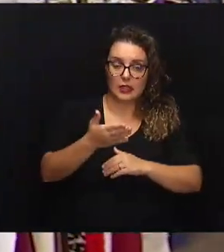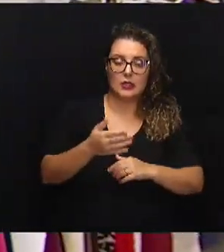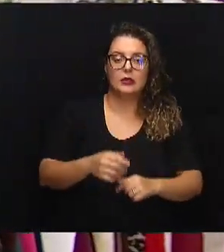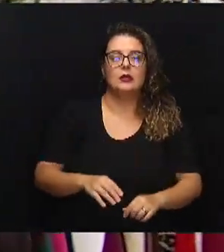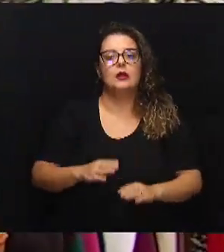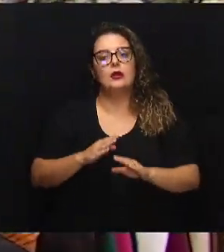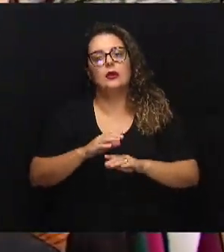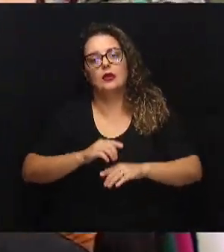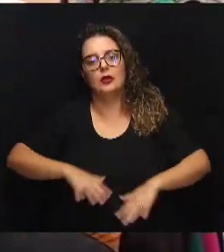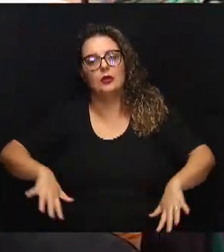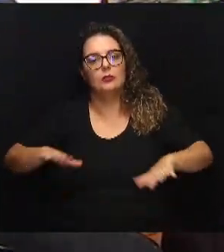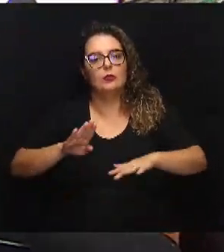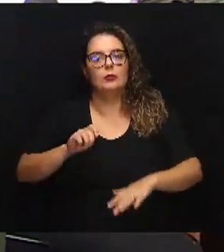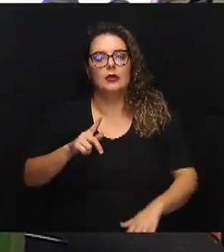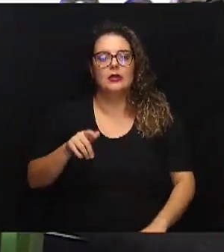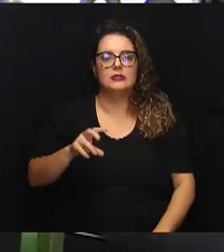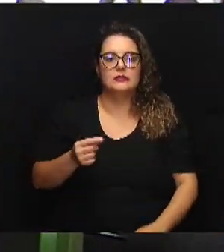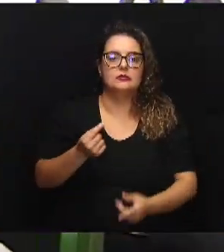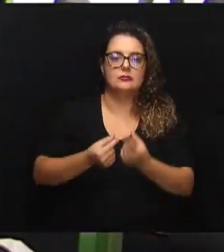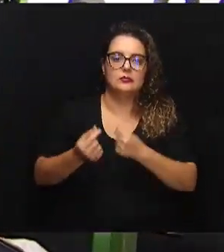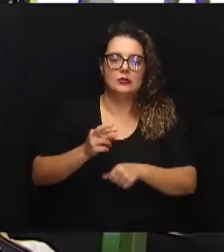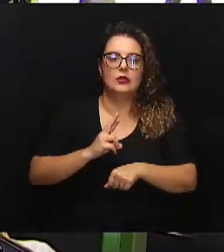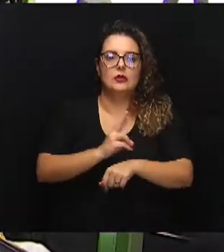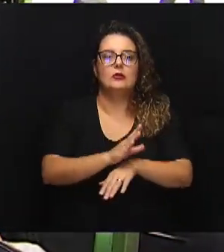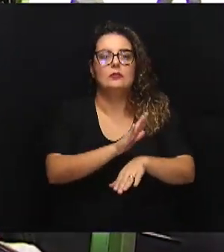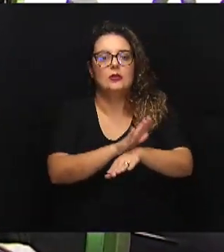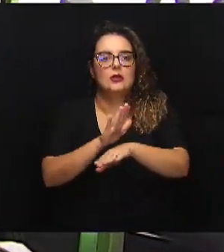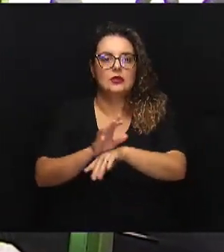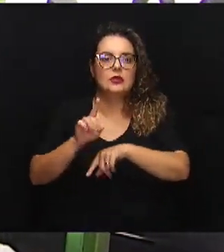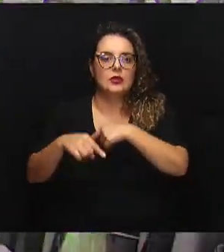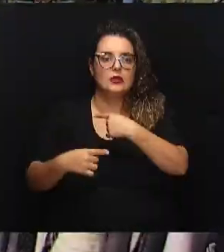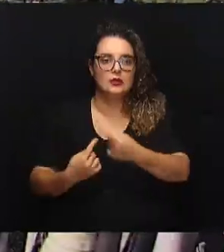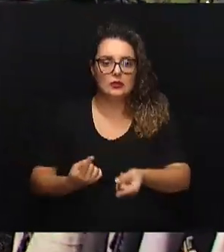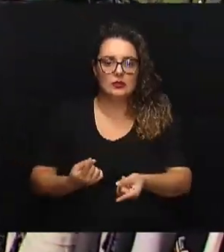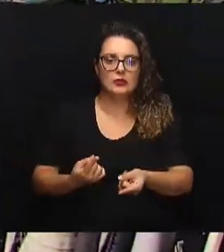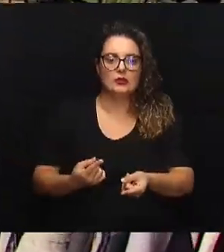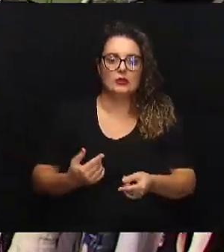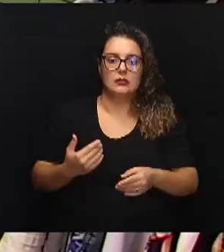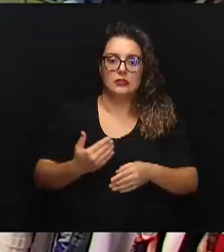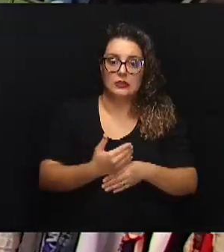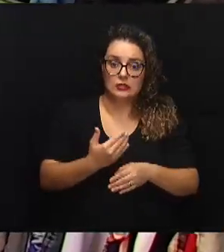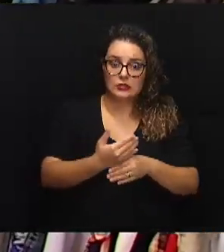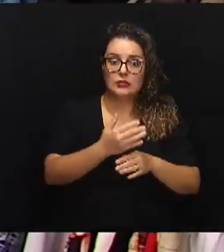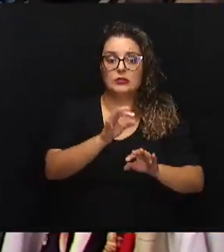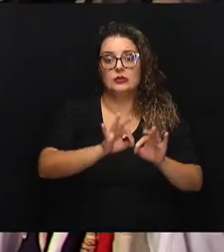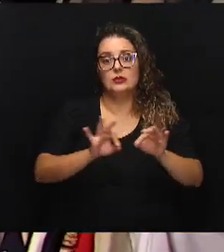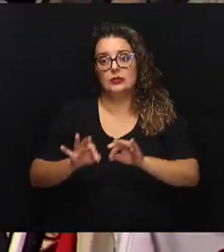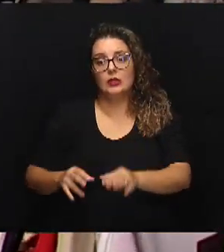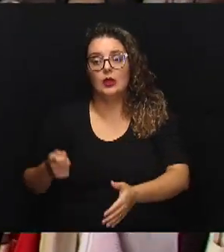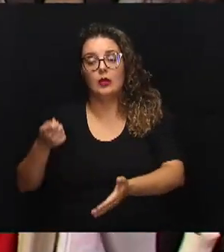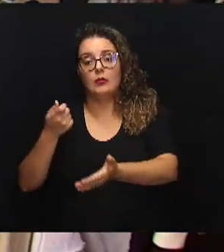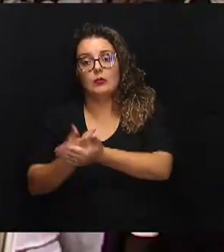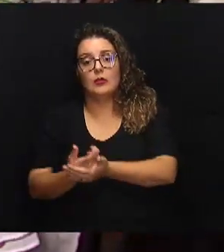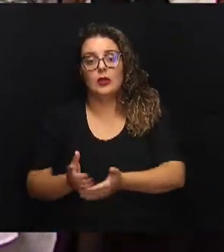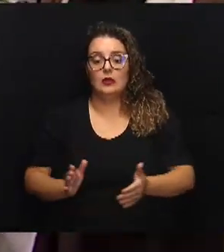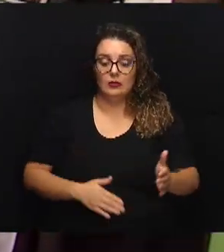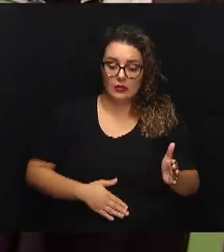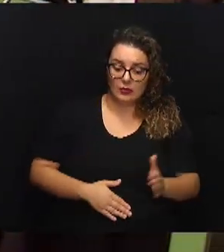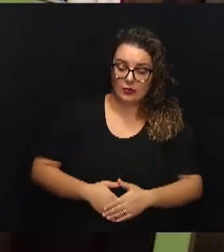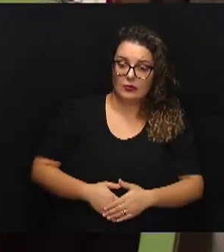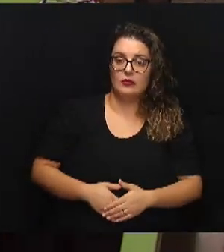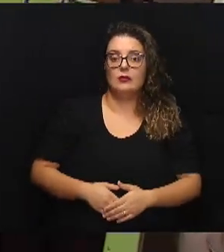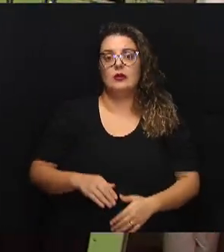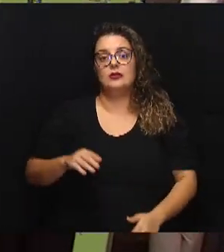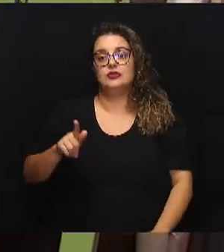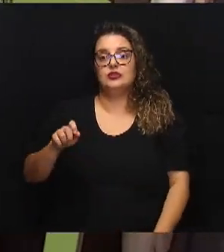no bazar para converter em dinheiro para suprir as outras necessidades, né, da obra, que é folha de pagamento, fralda geriátrica,